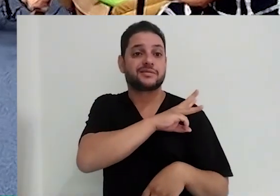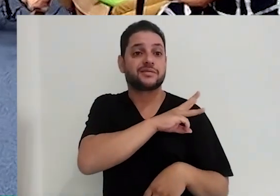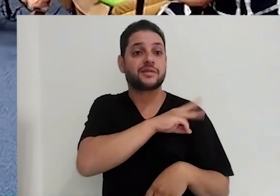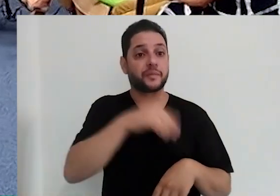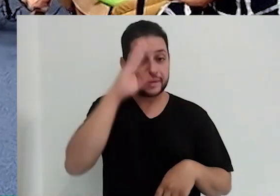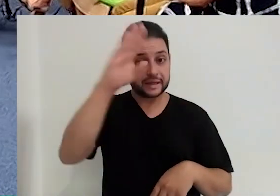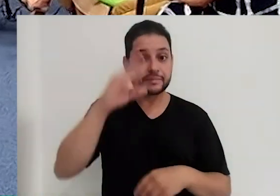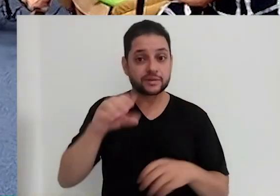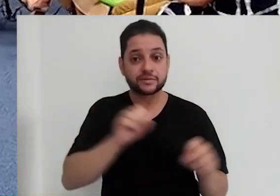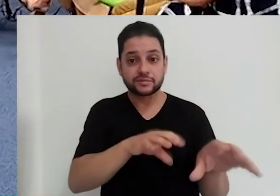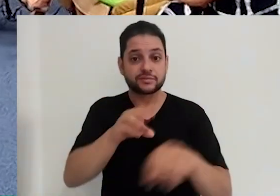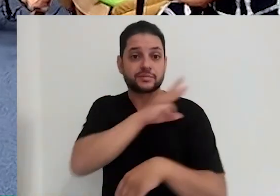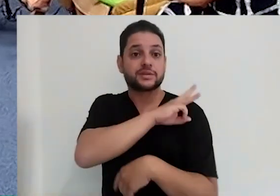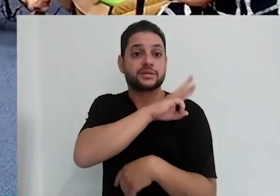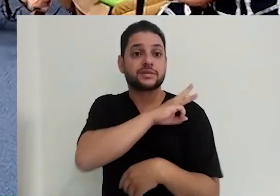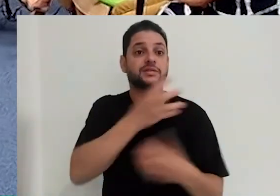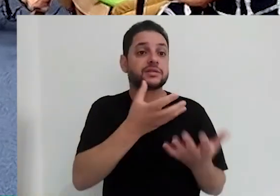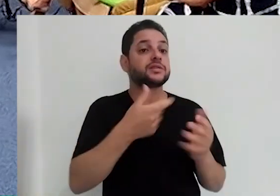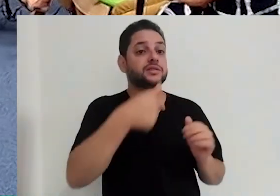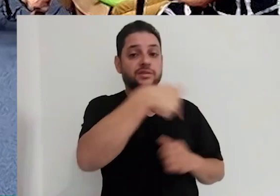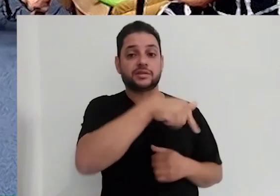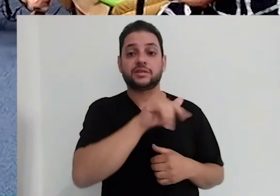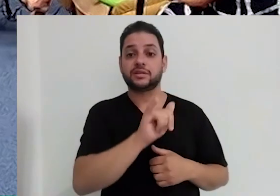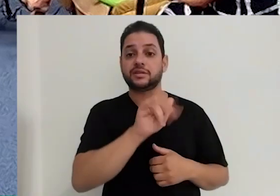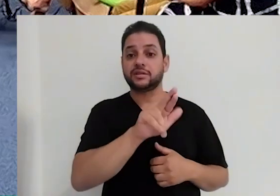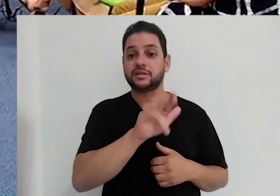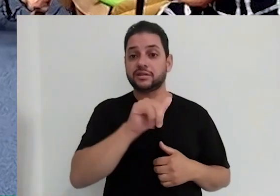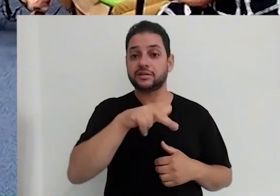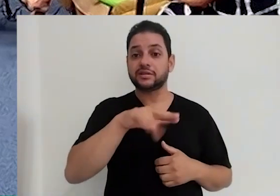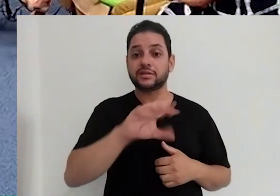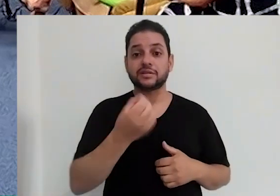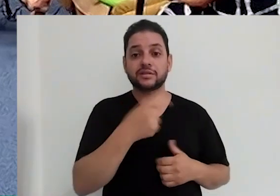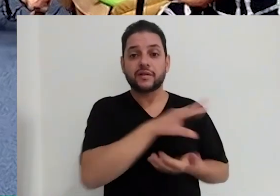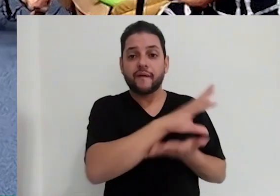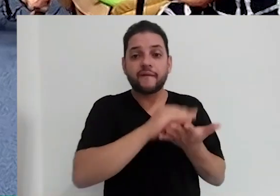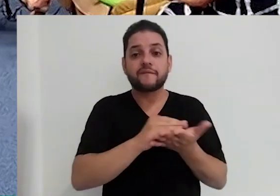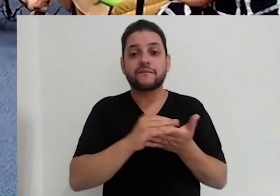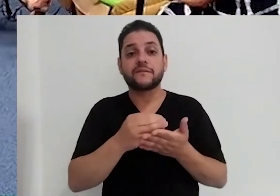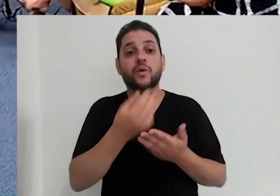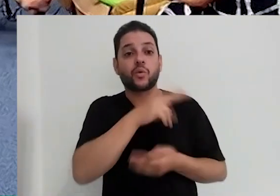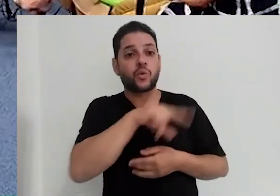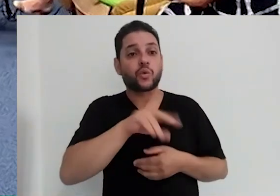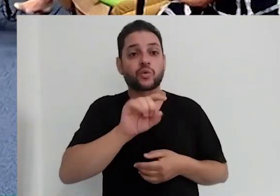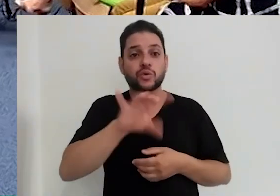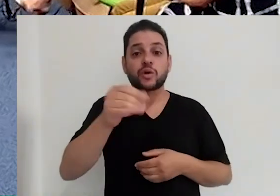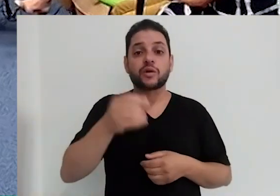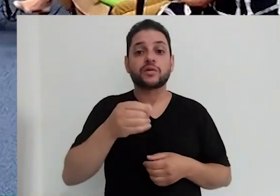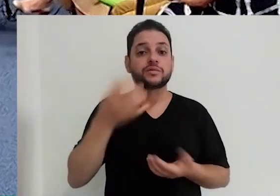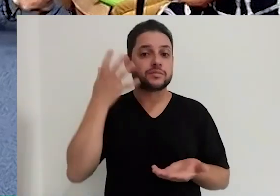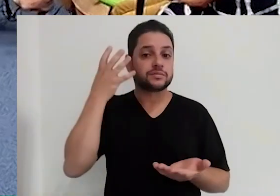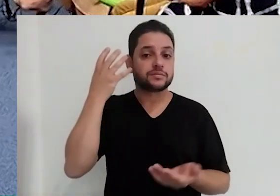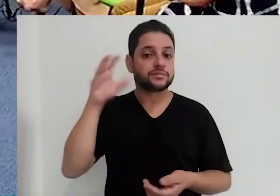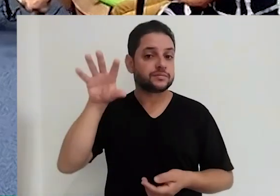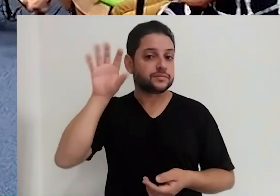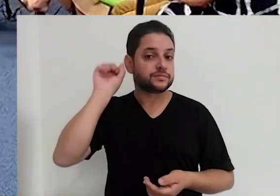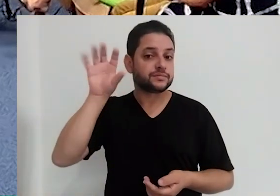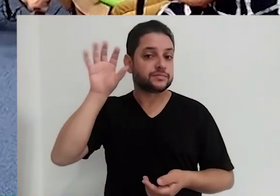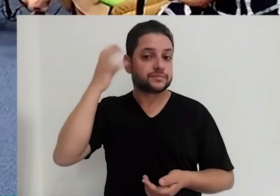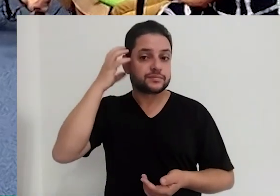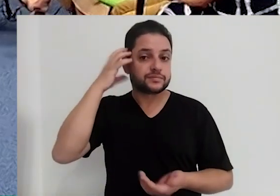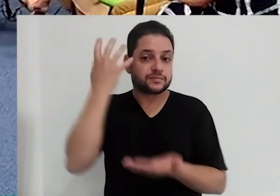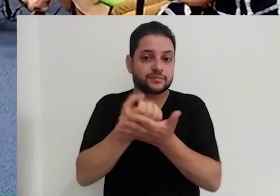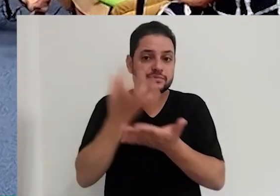Médio querendo usar o Quirino e e e pedindo mais material porque o Quirino não tem só o podcast o Quirino tem textos também que foram feitos